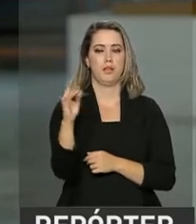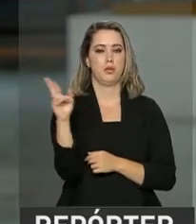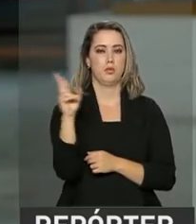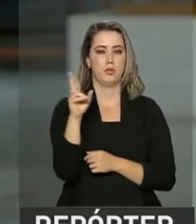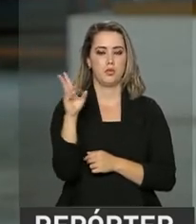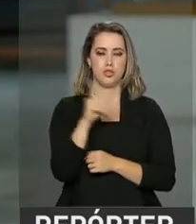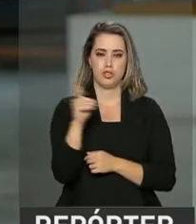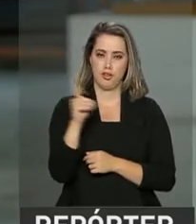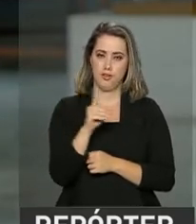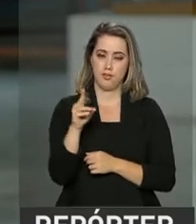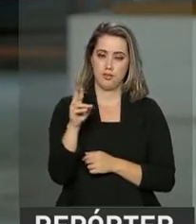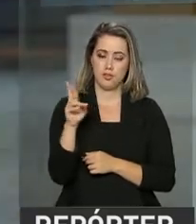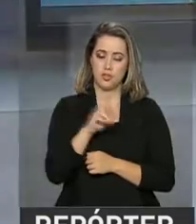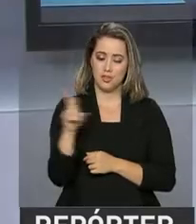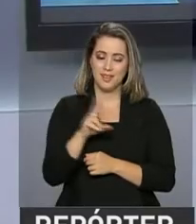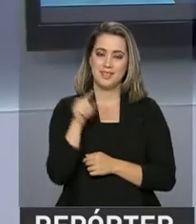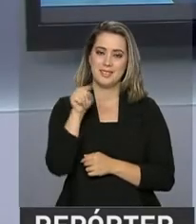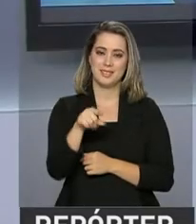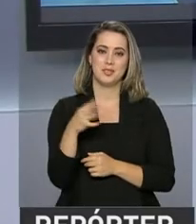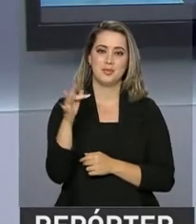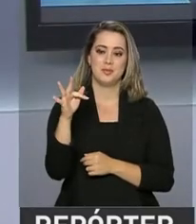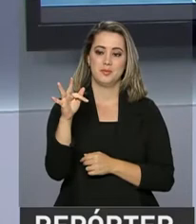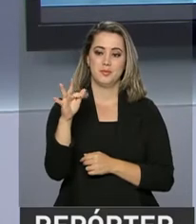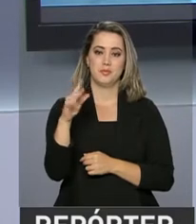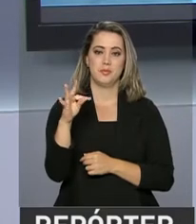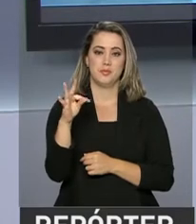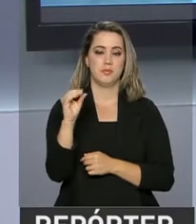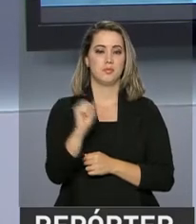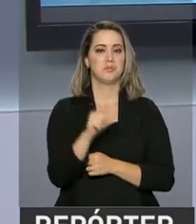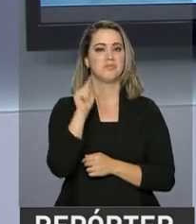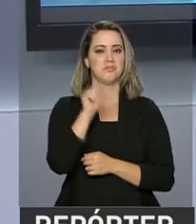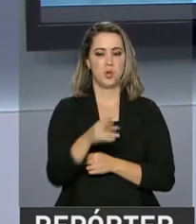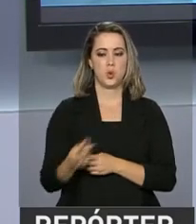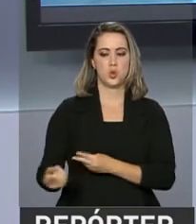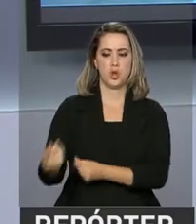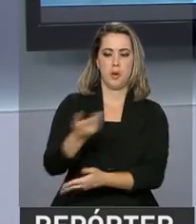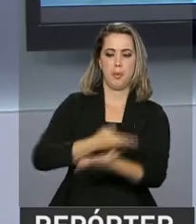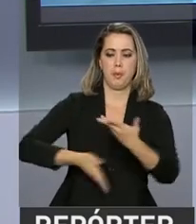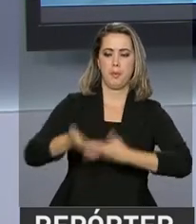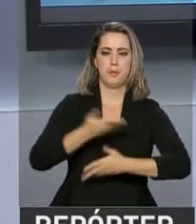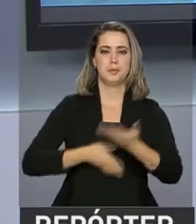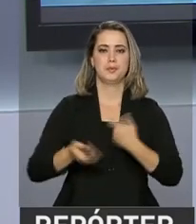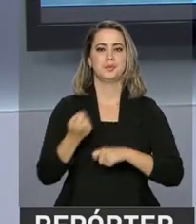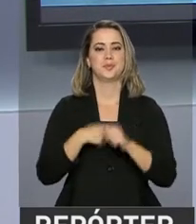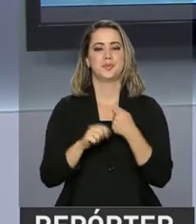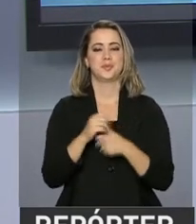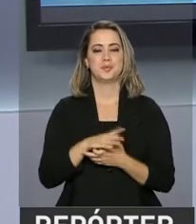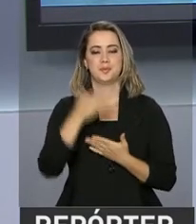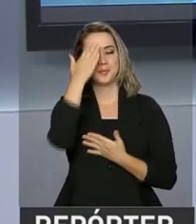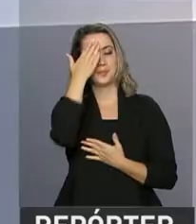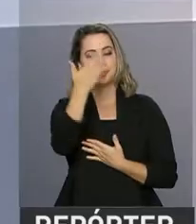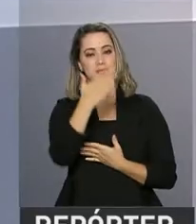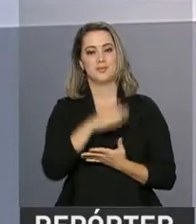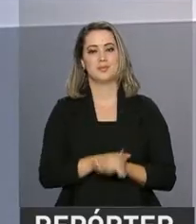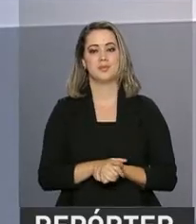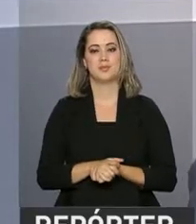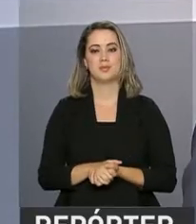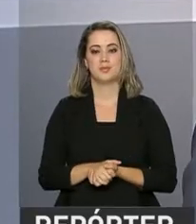inativas do fgts roberto é um dinheiro aí pra movimentar a economia do país brigado ana transformações